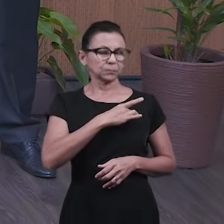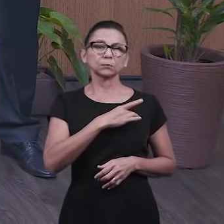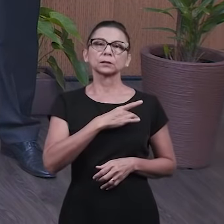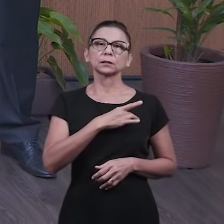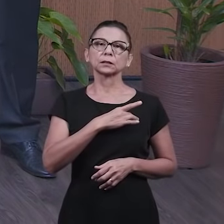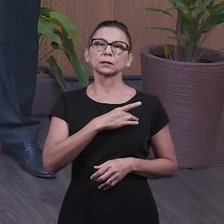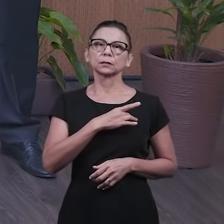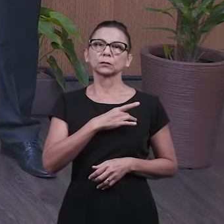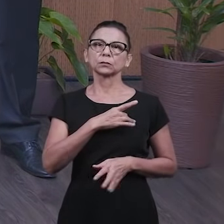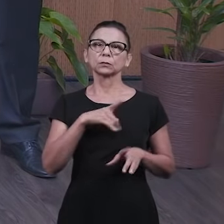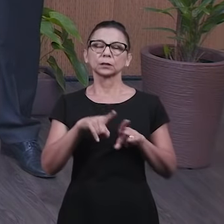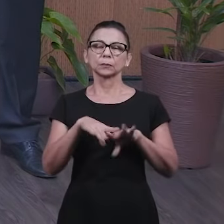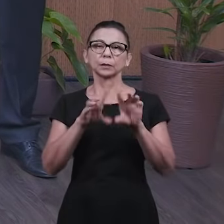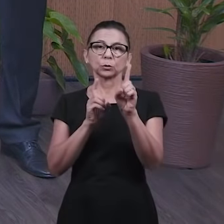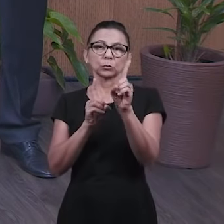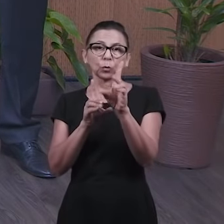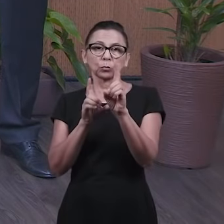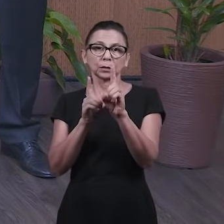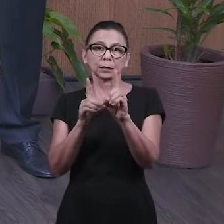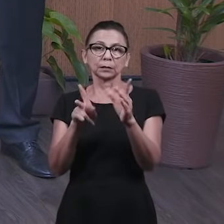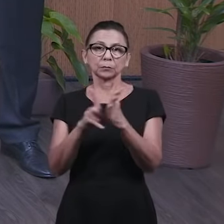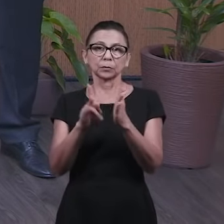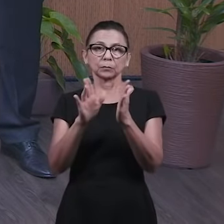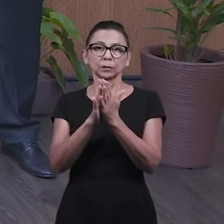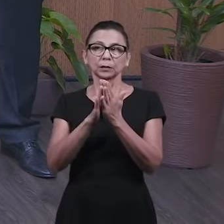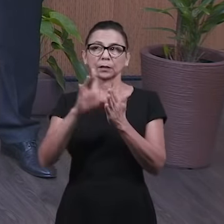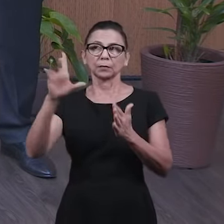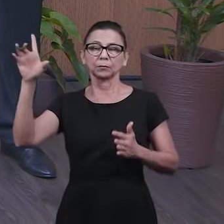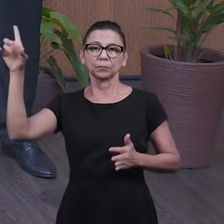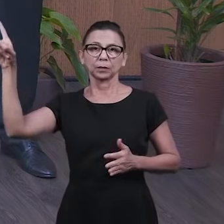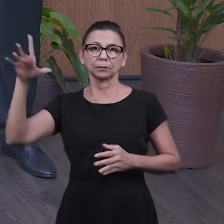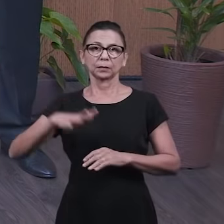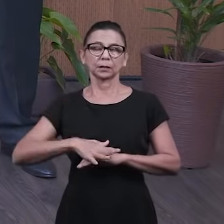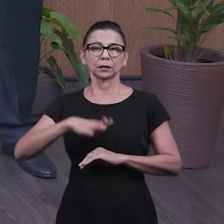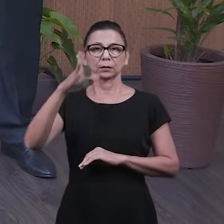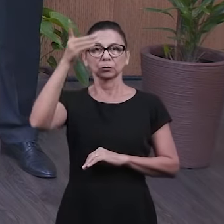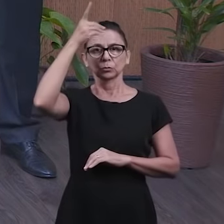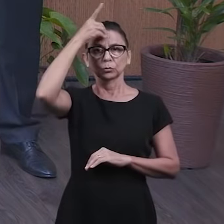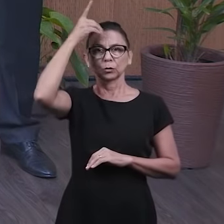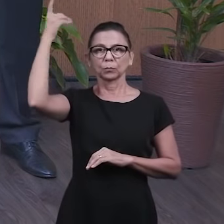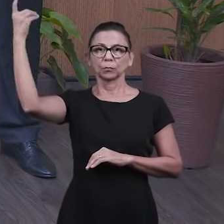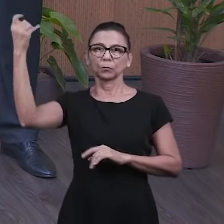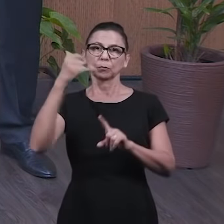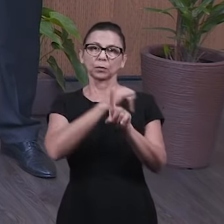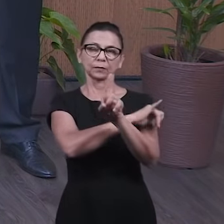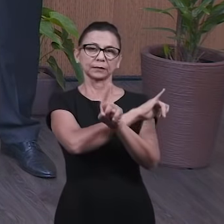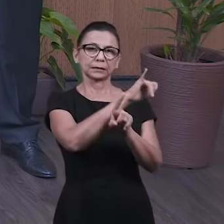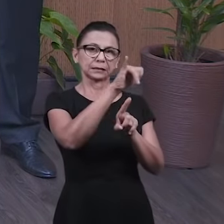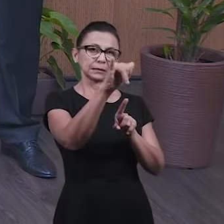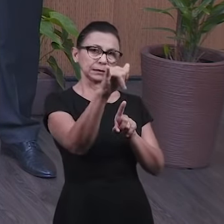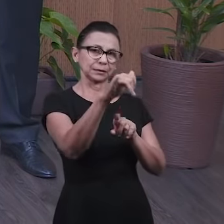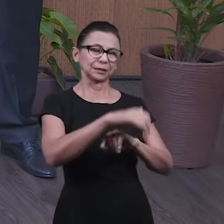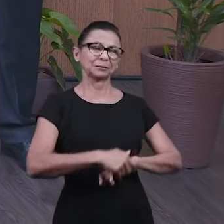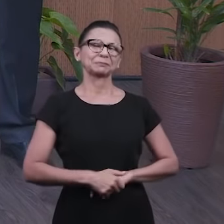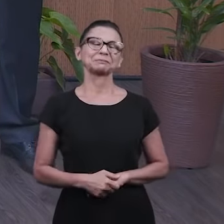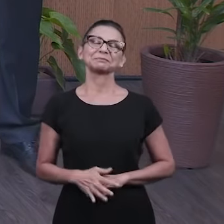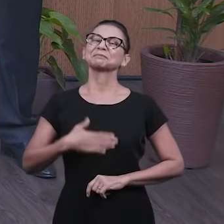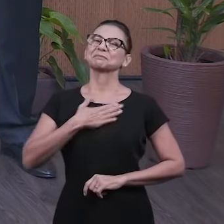doutrina bíblica do dom de profecia. E gostaríamos